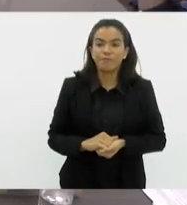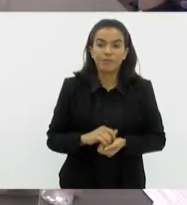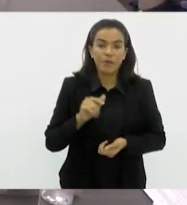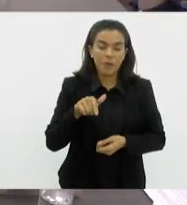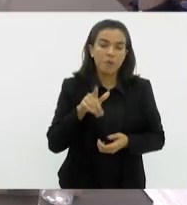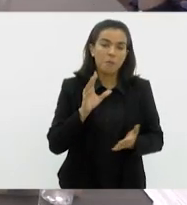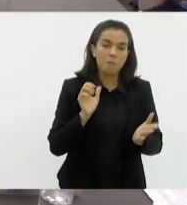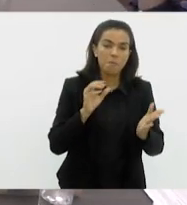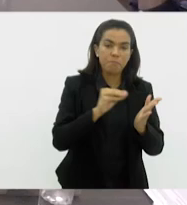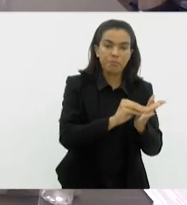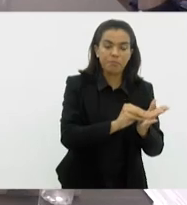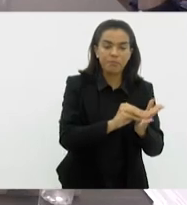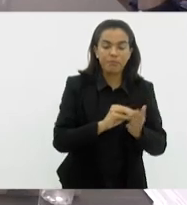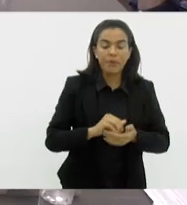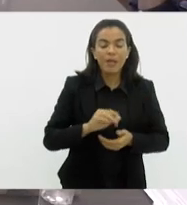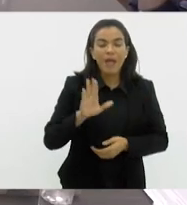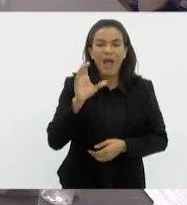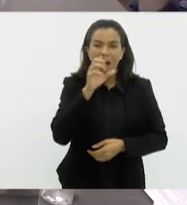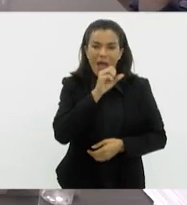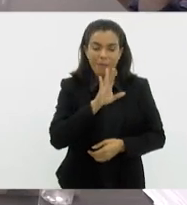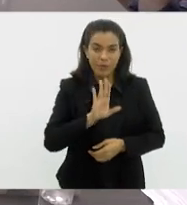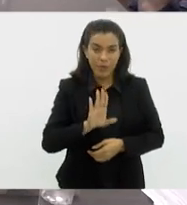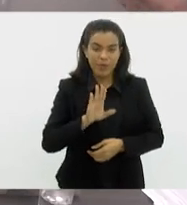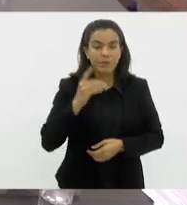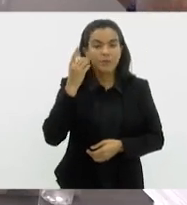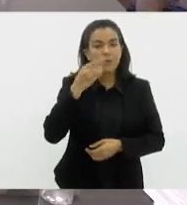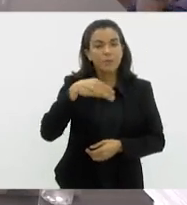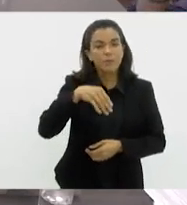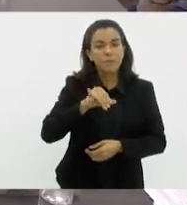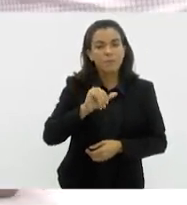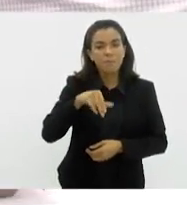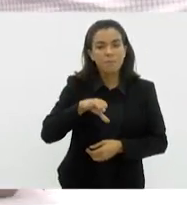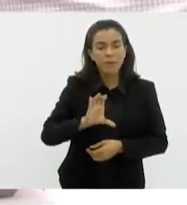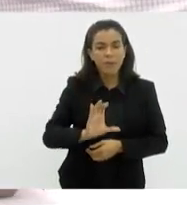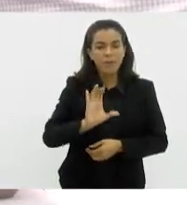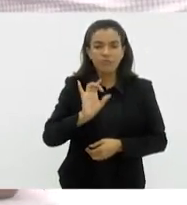publicar a abstenção do deputado Serafini. Rapidamente. Deputado Carlos Mink. Não, só em